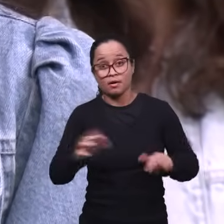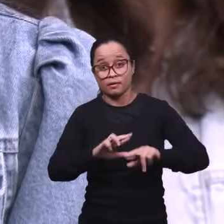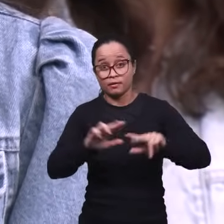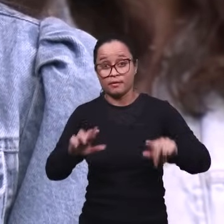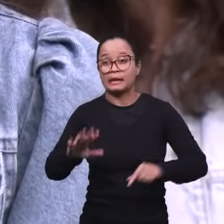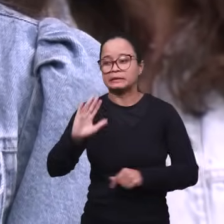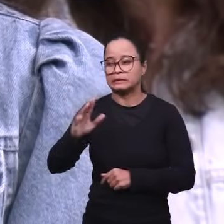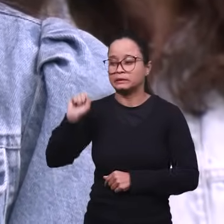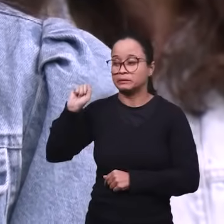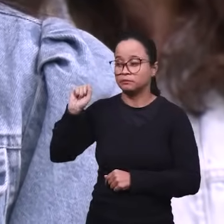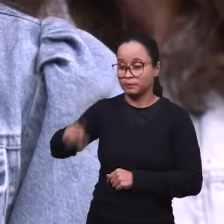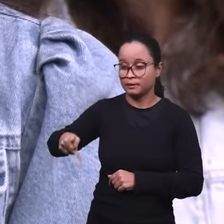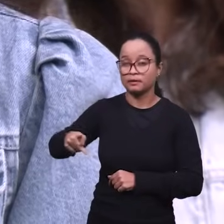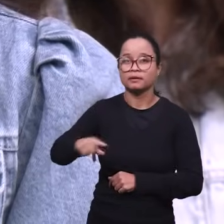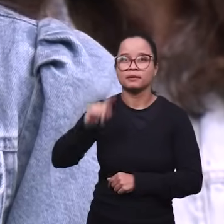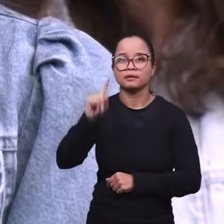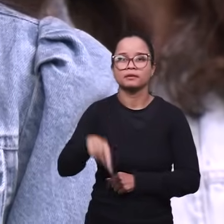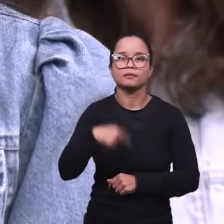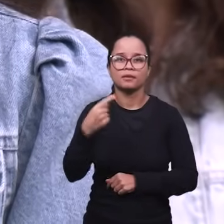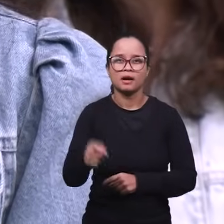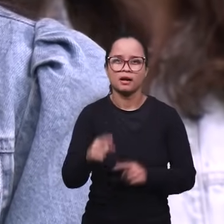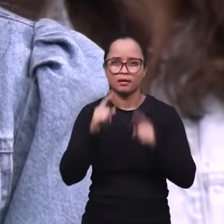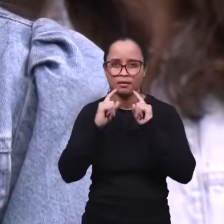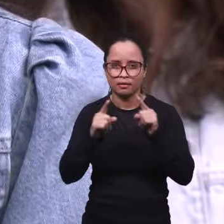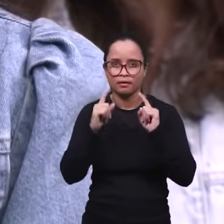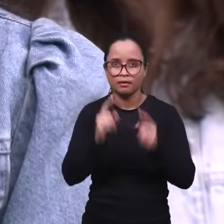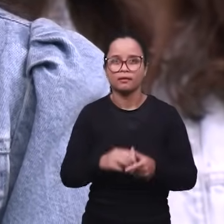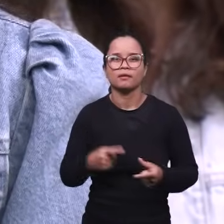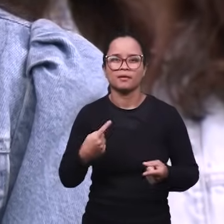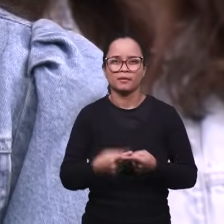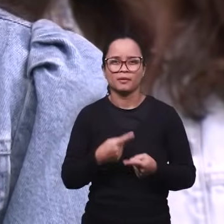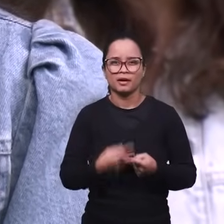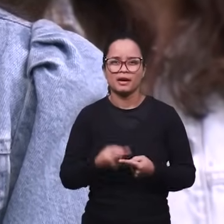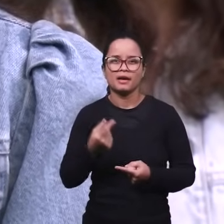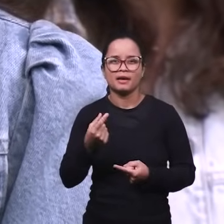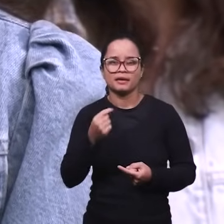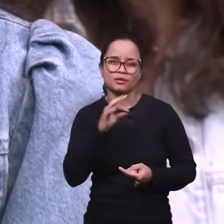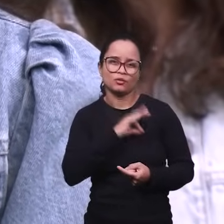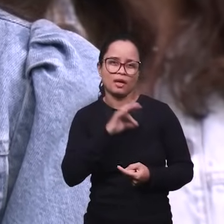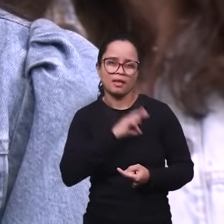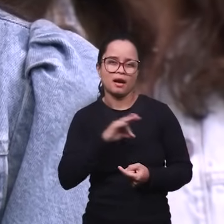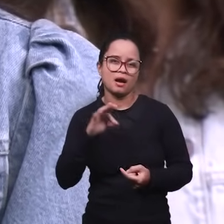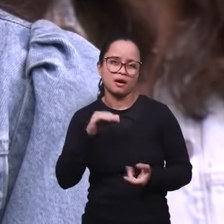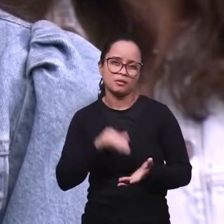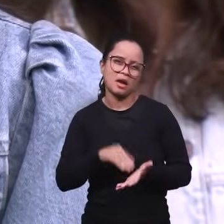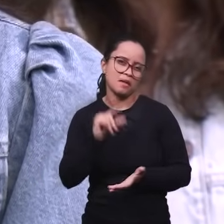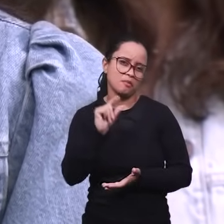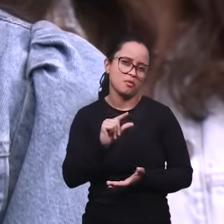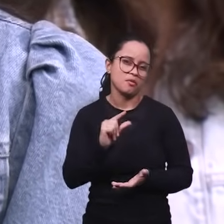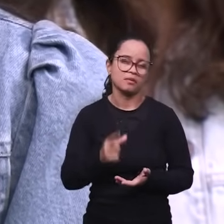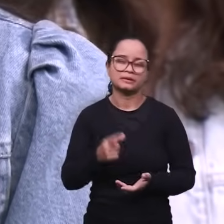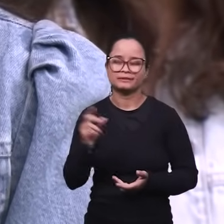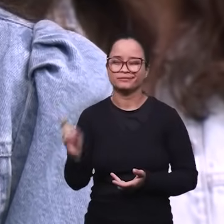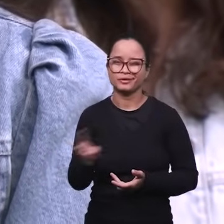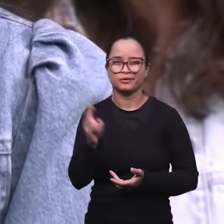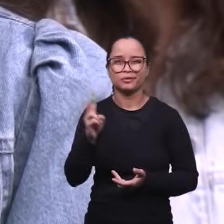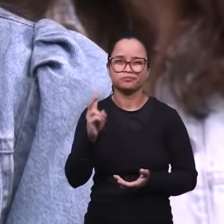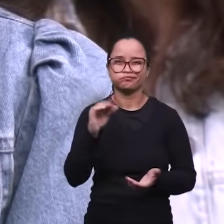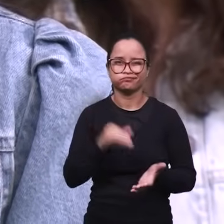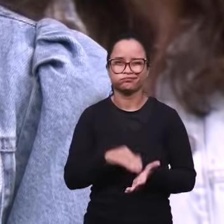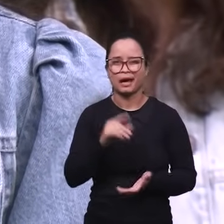são aposentadas e elas depois reclamam pelo valor que é muito baixo, né? Depois que se aposentam, esse valor fica muito